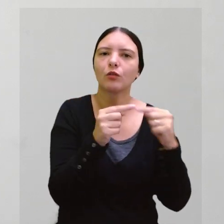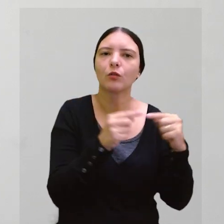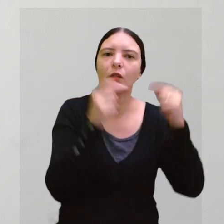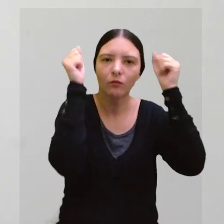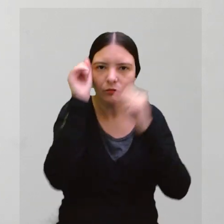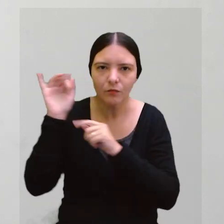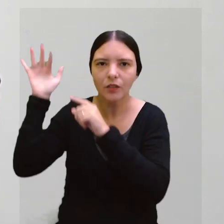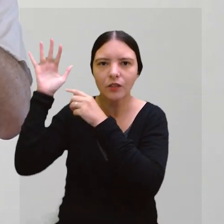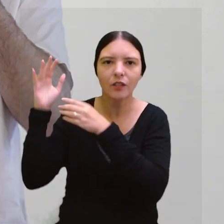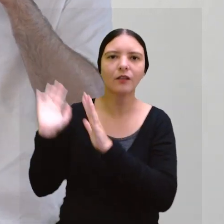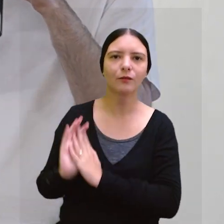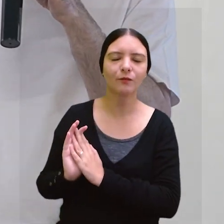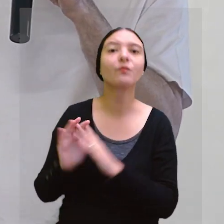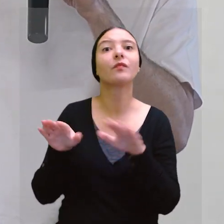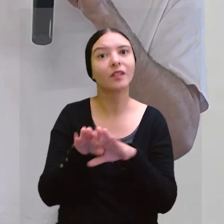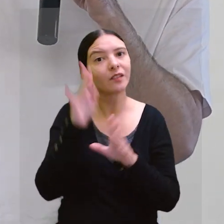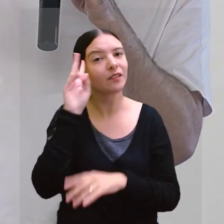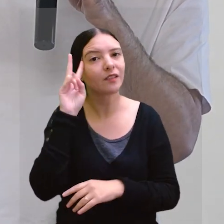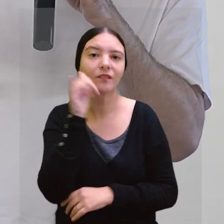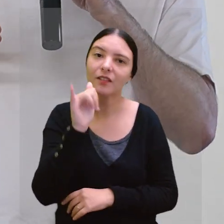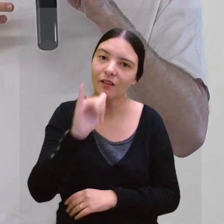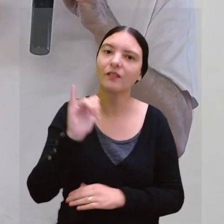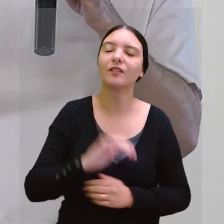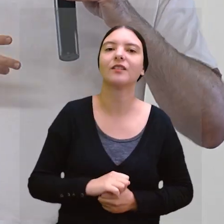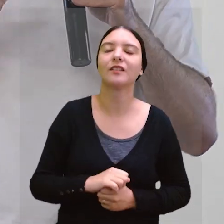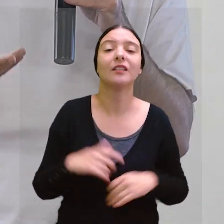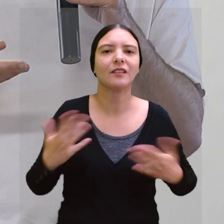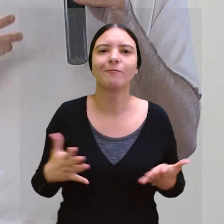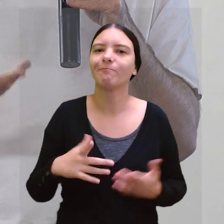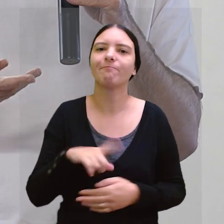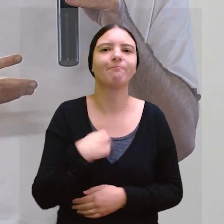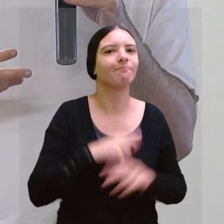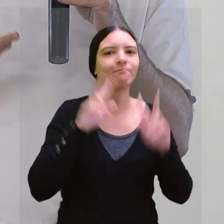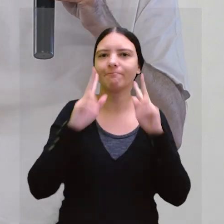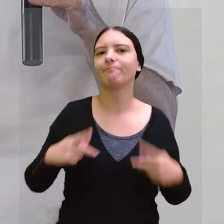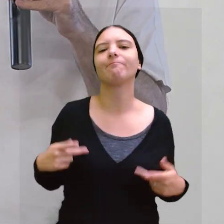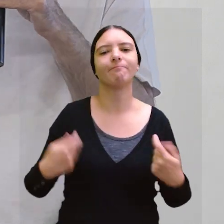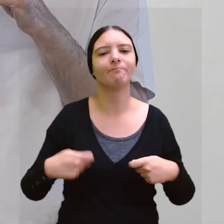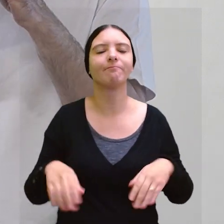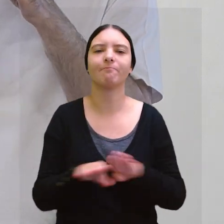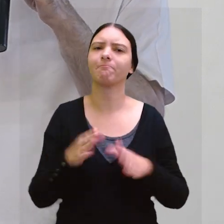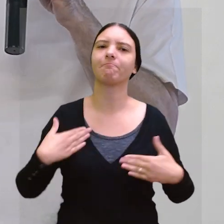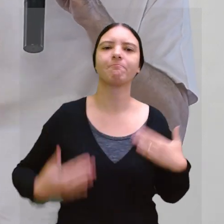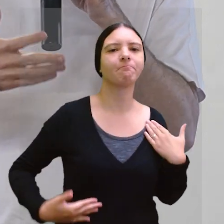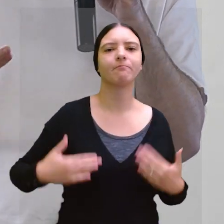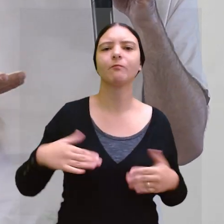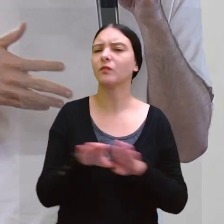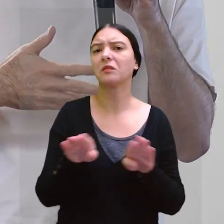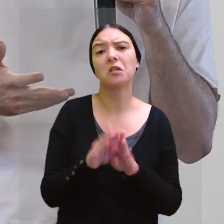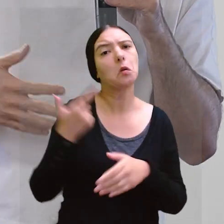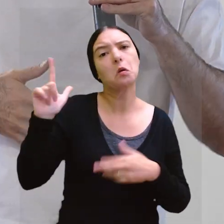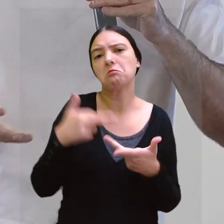nosso imaginário. Ali também é uma narrativa sendo construída. Então, isso é uma necessidade humana, em alguma medida corporal, como